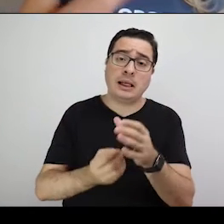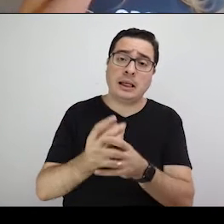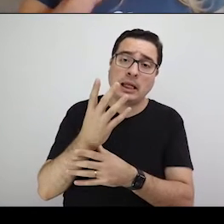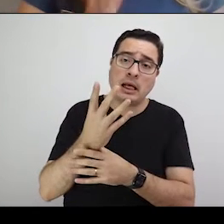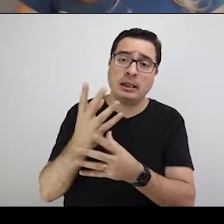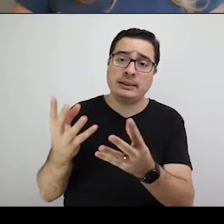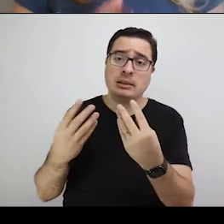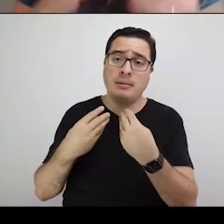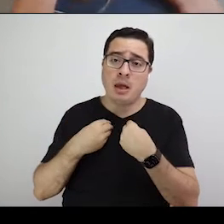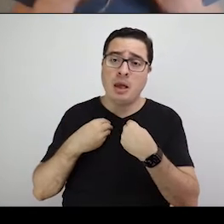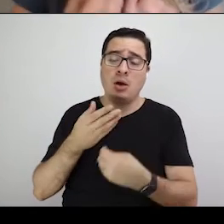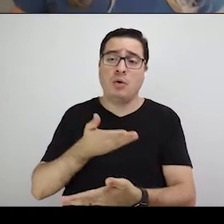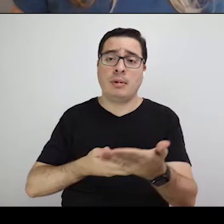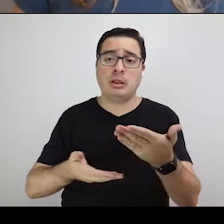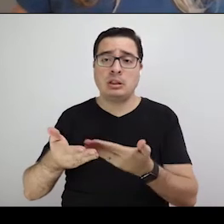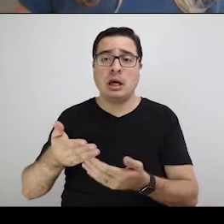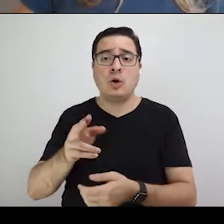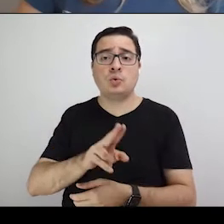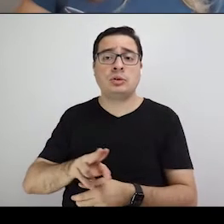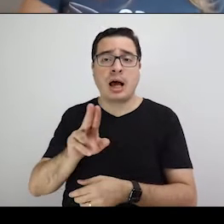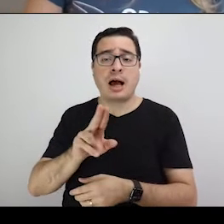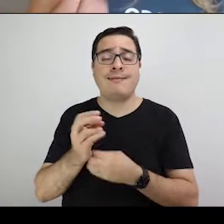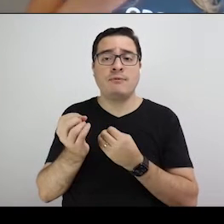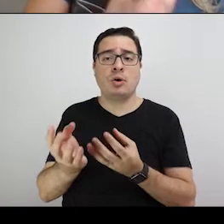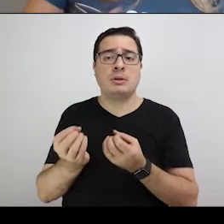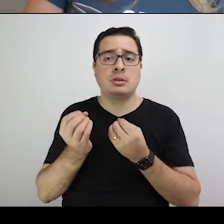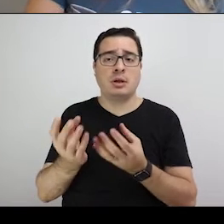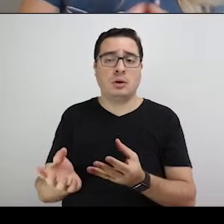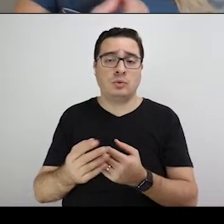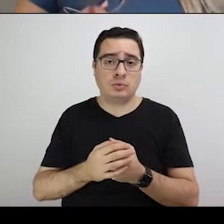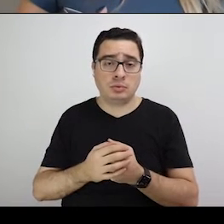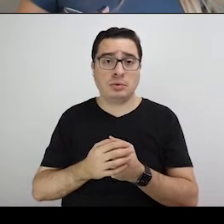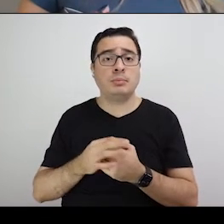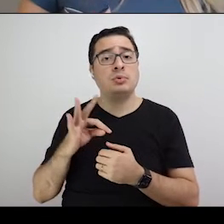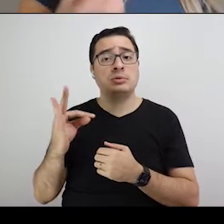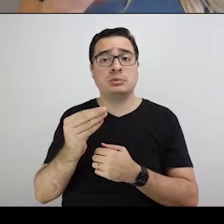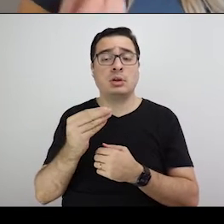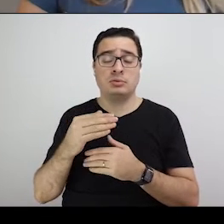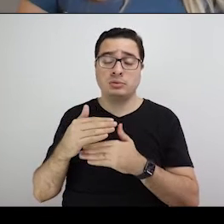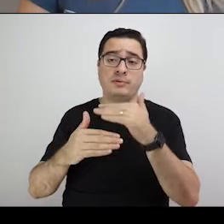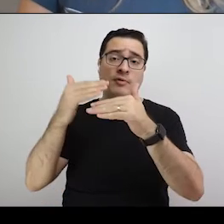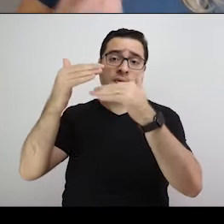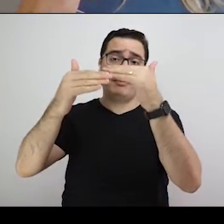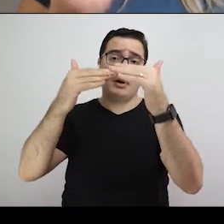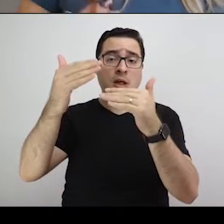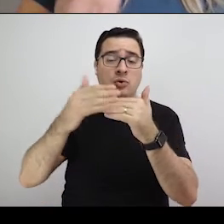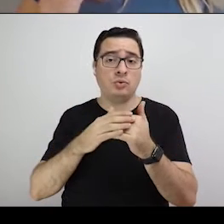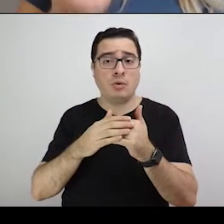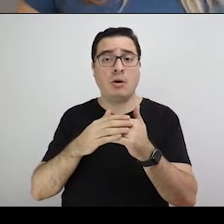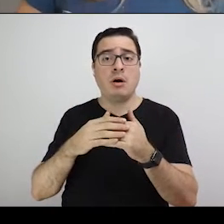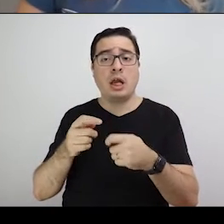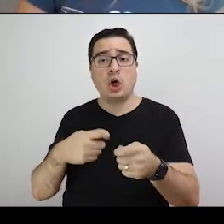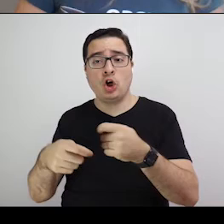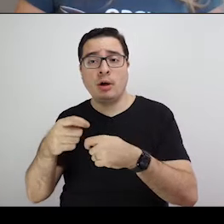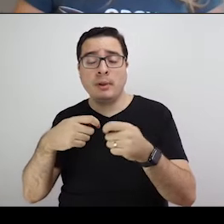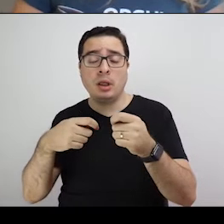receber, compartilhar, utilizar a informação, para o seu desenvolvimento econômico, social,